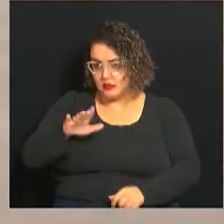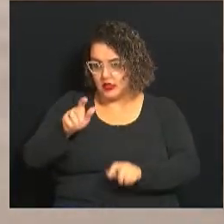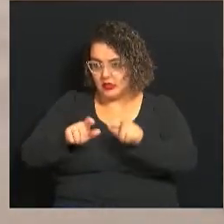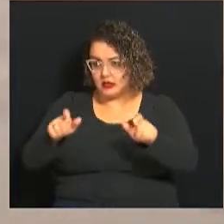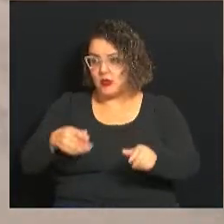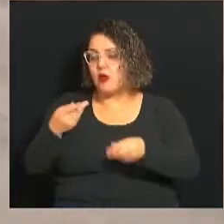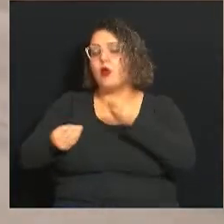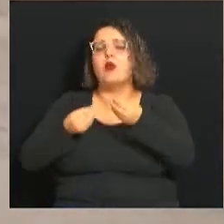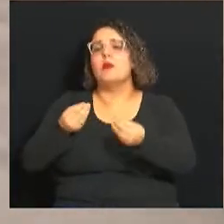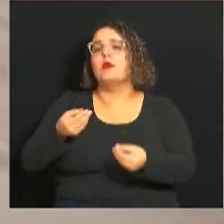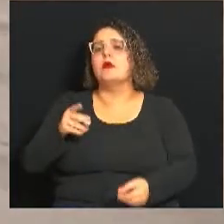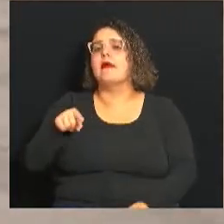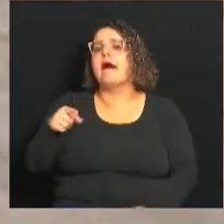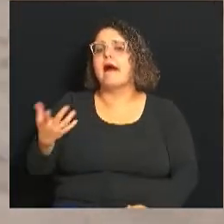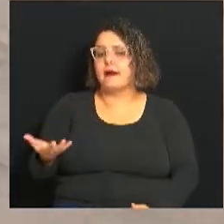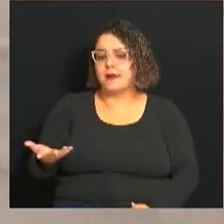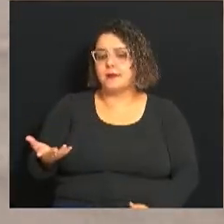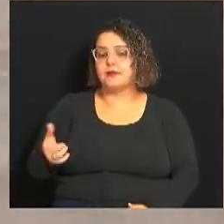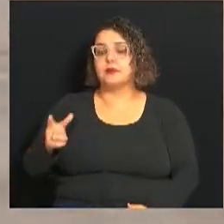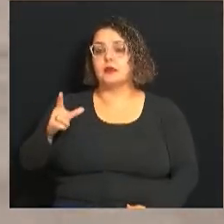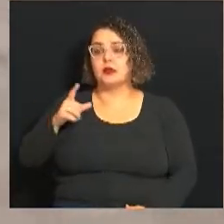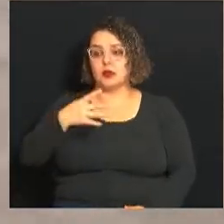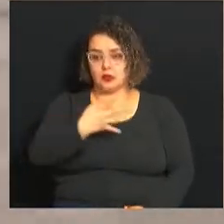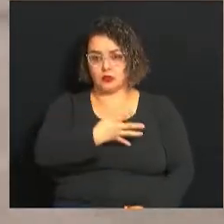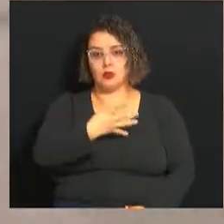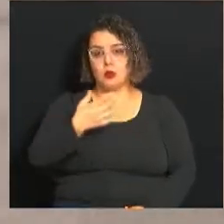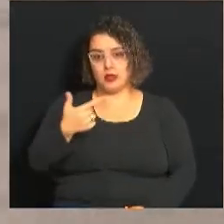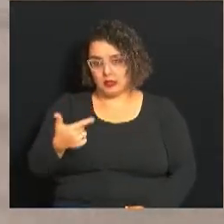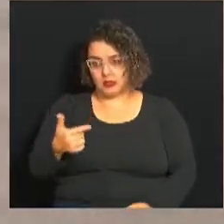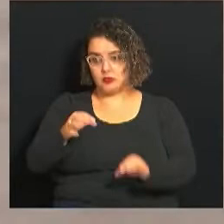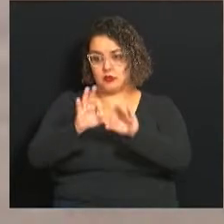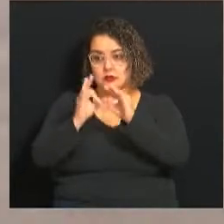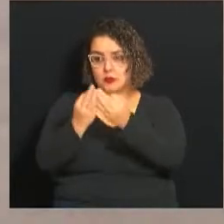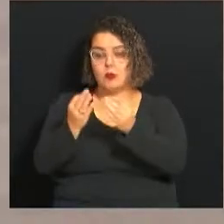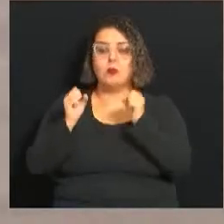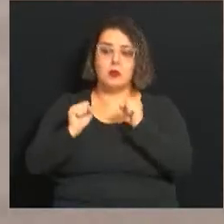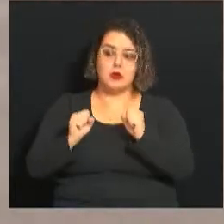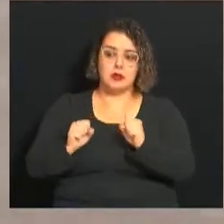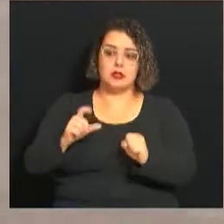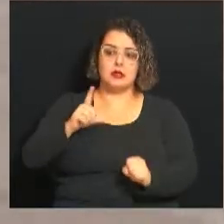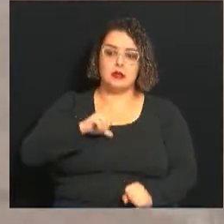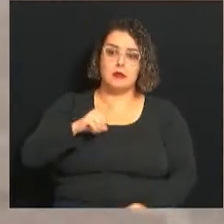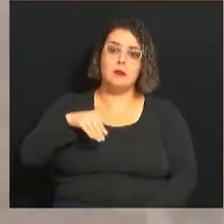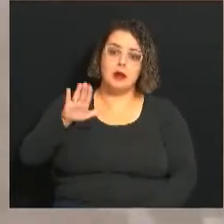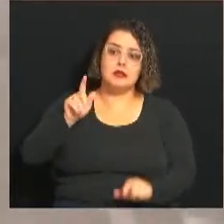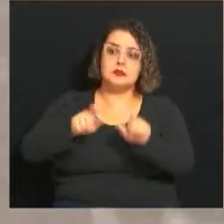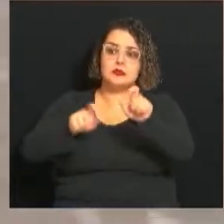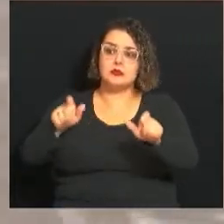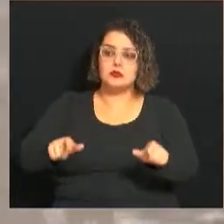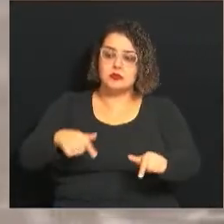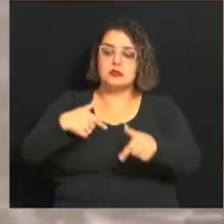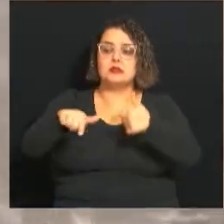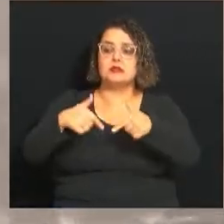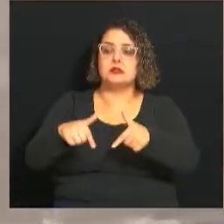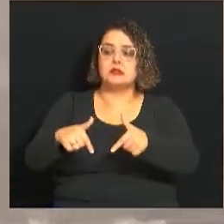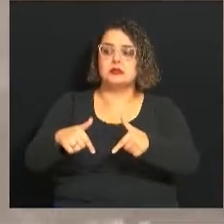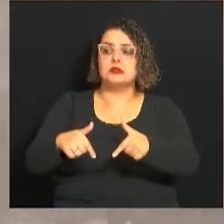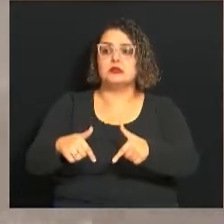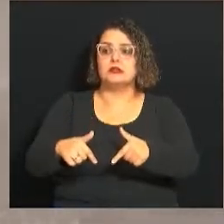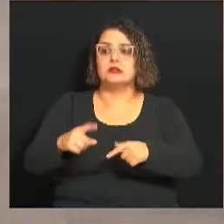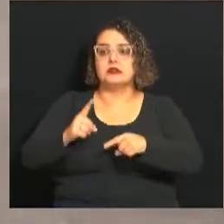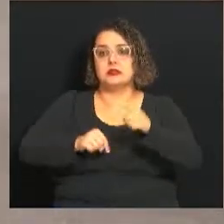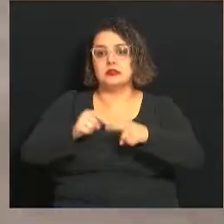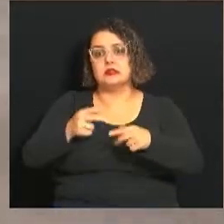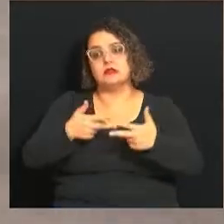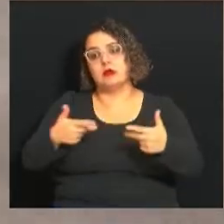história? Isso, hoje a gente somos em 42 famílias, mas a gente poderia ter bem mais pessoas trabalhando se a quantidade de material aumentar,